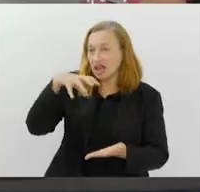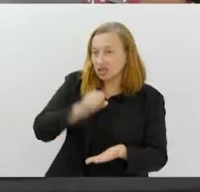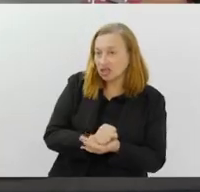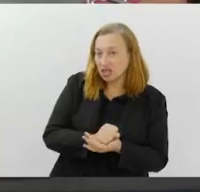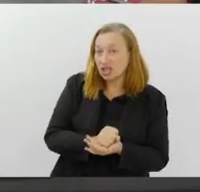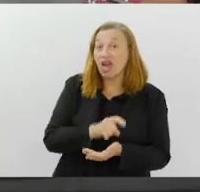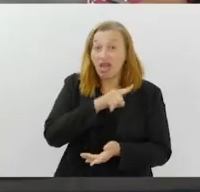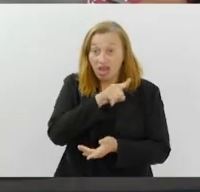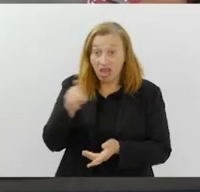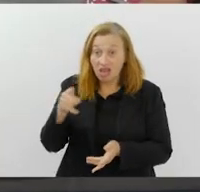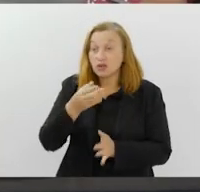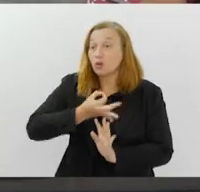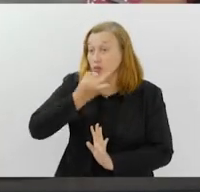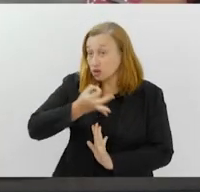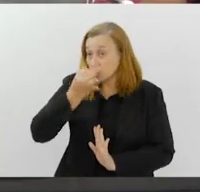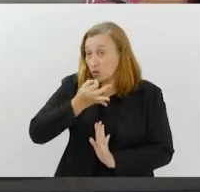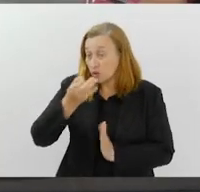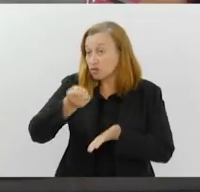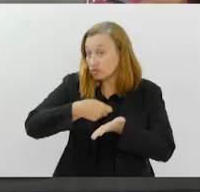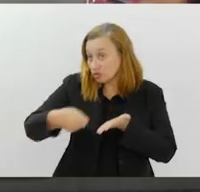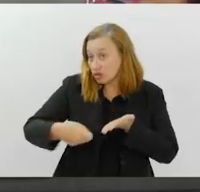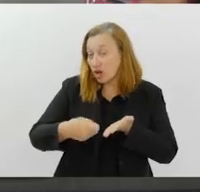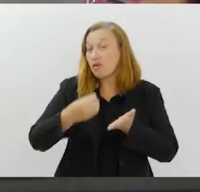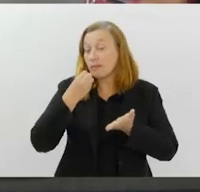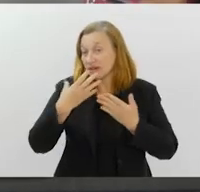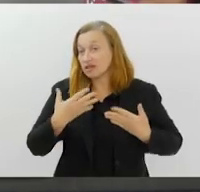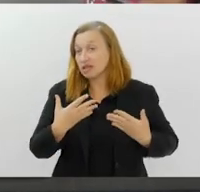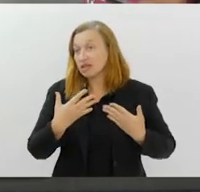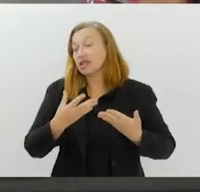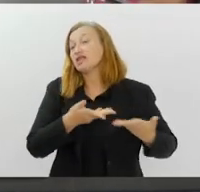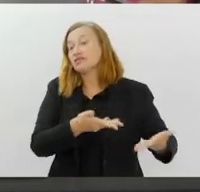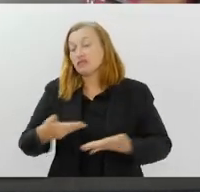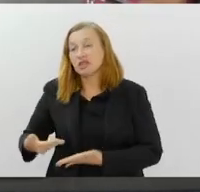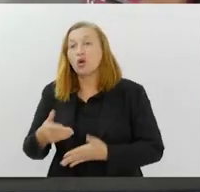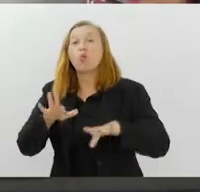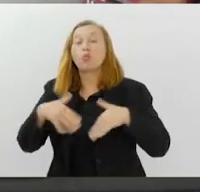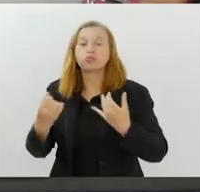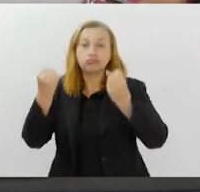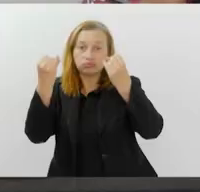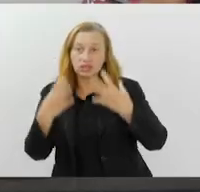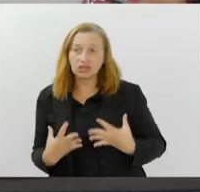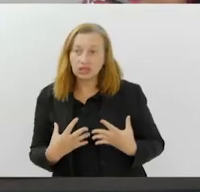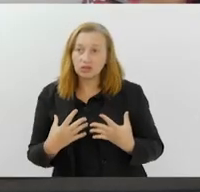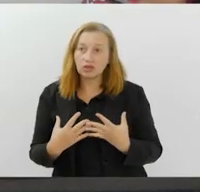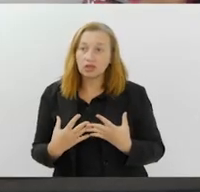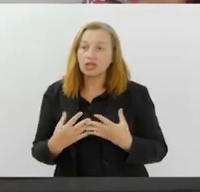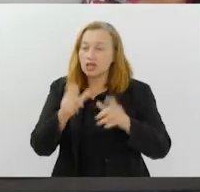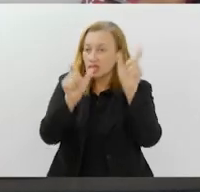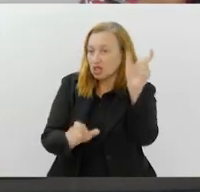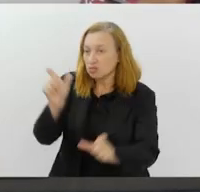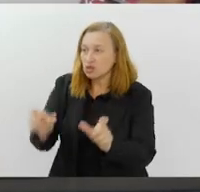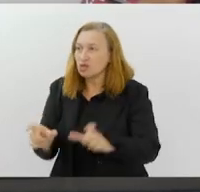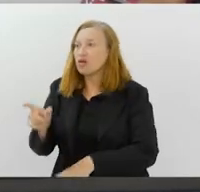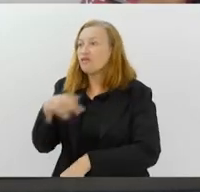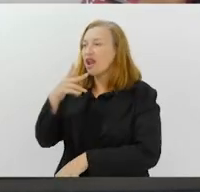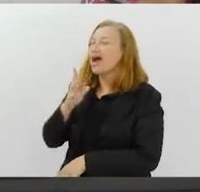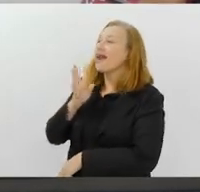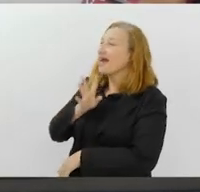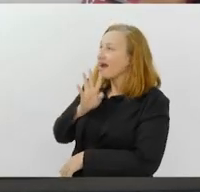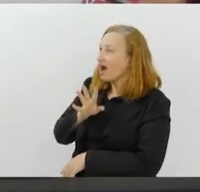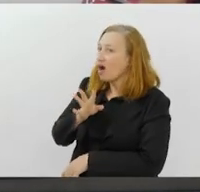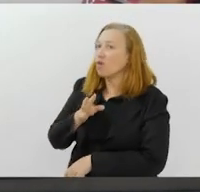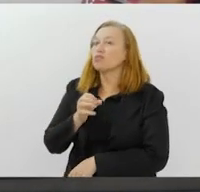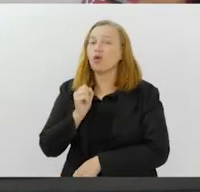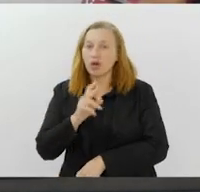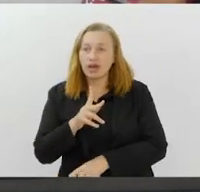sugestões foram trazidas são bem-vindas Qual é a explicação delas e as pessoas acharam Olha é bacana bom melhora